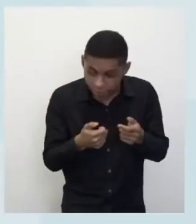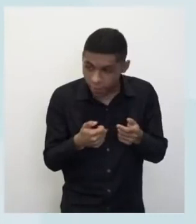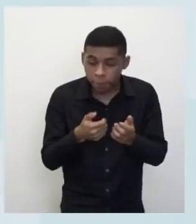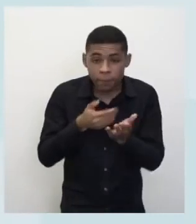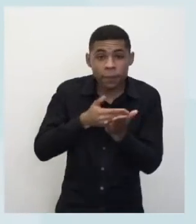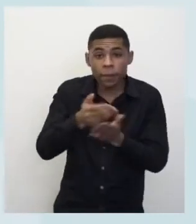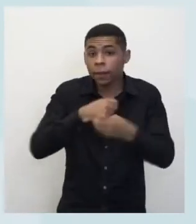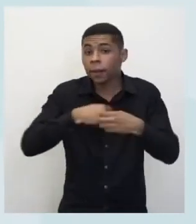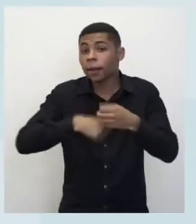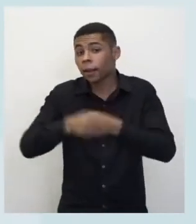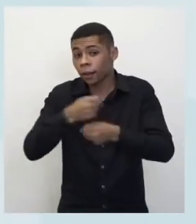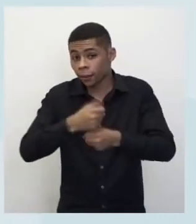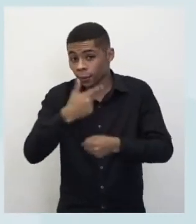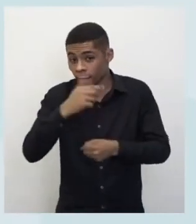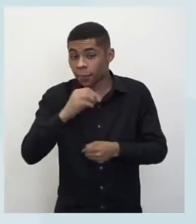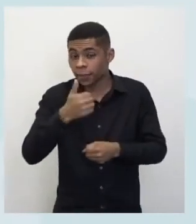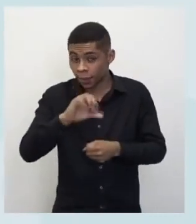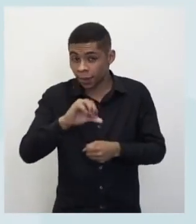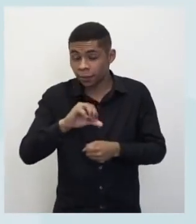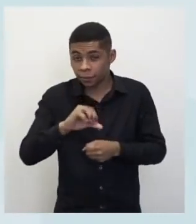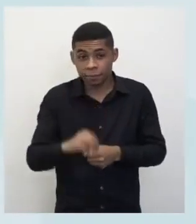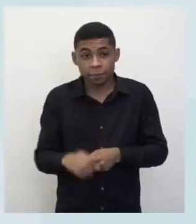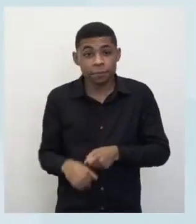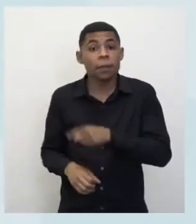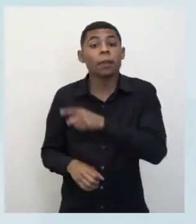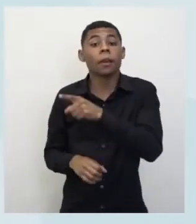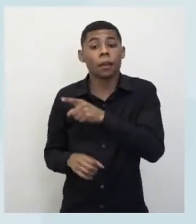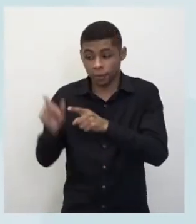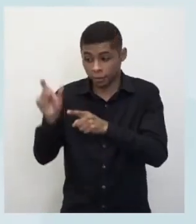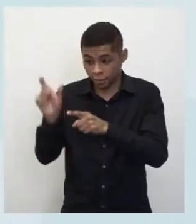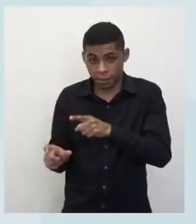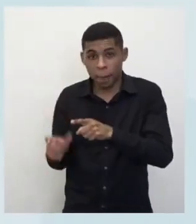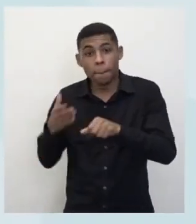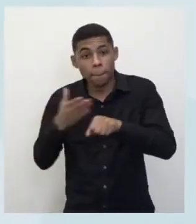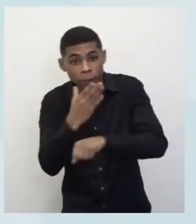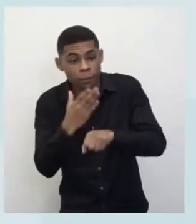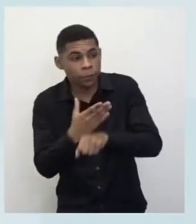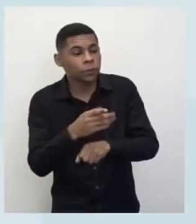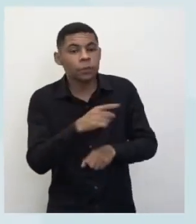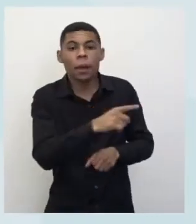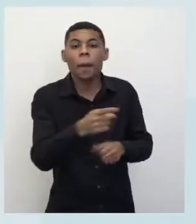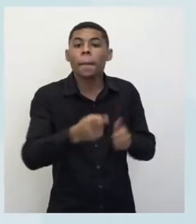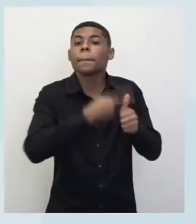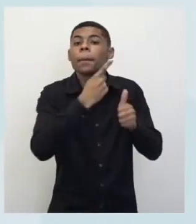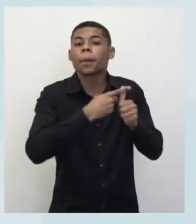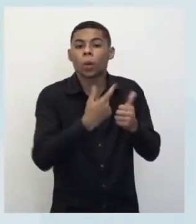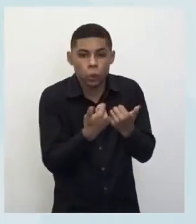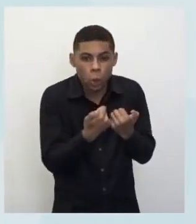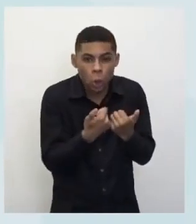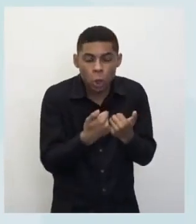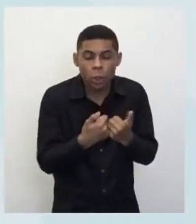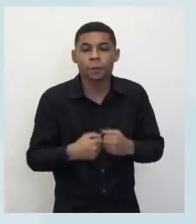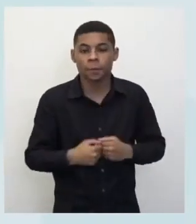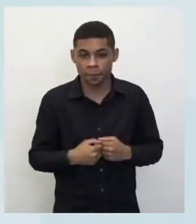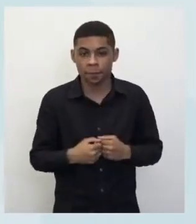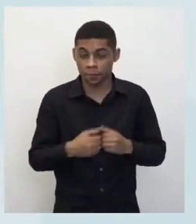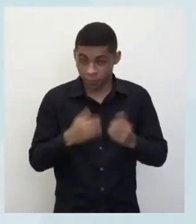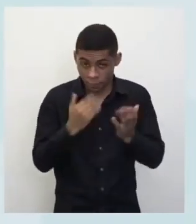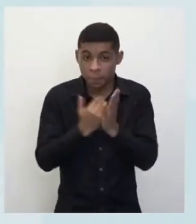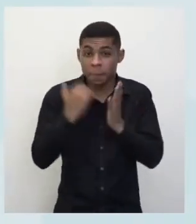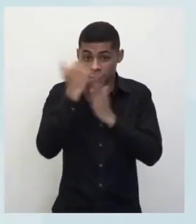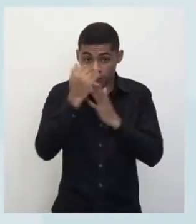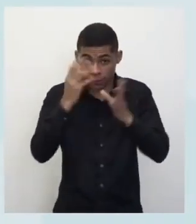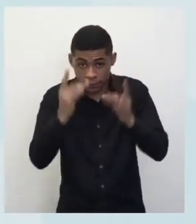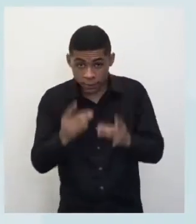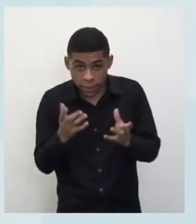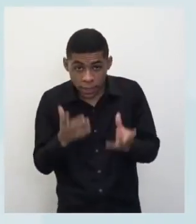em 2019. Foi assim que ele participou da produção do seu primeiro jogo. Confira mais detalhes sobre